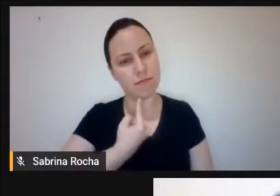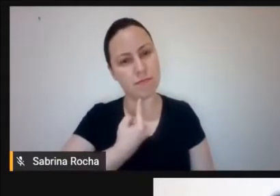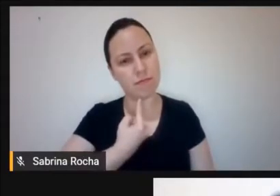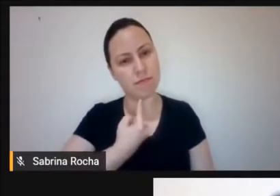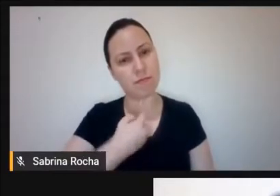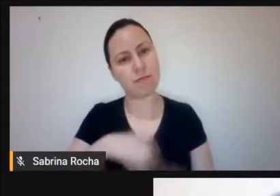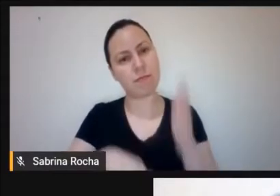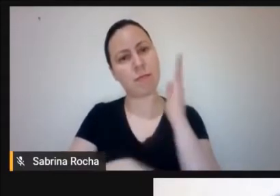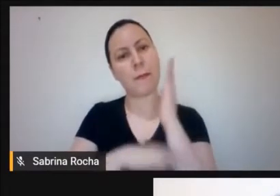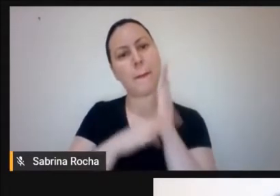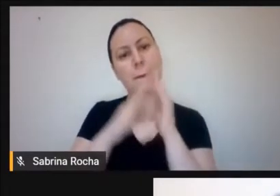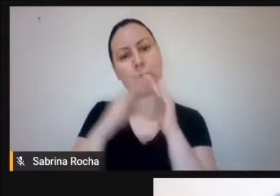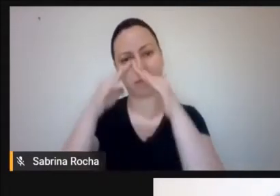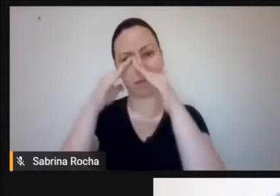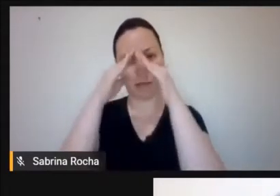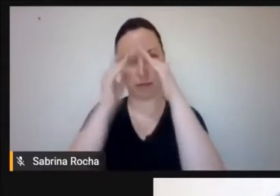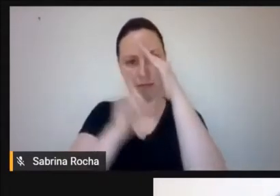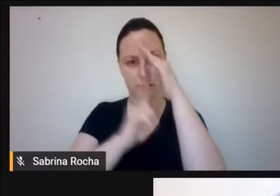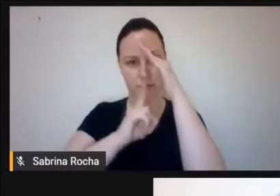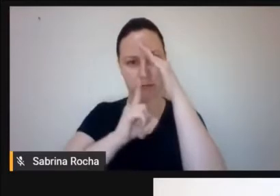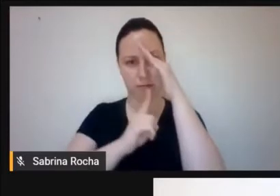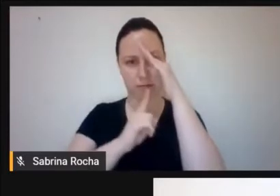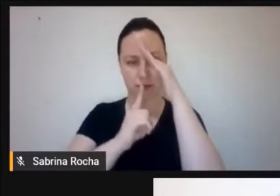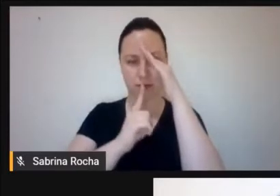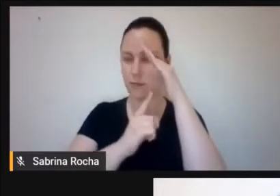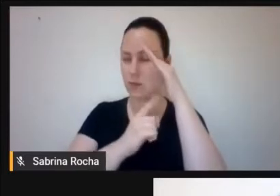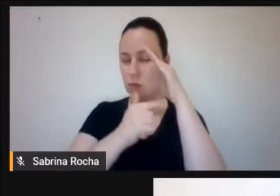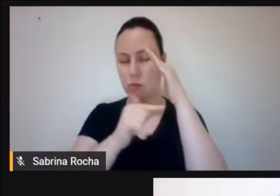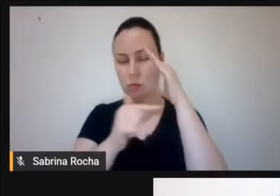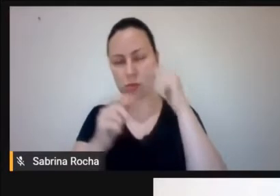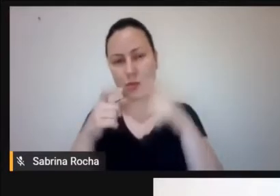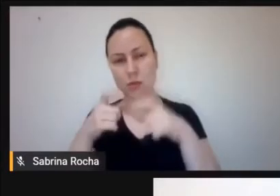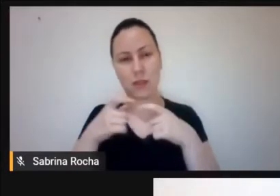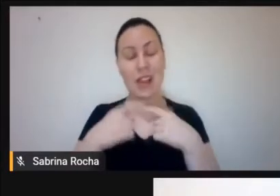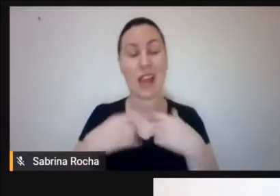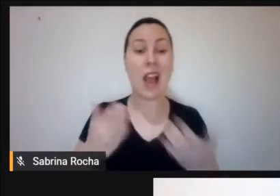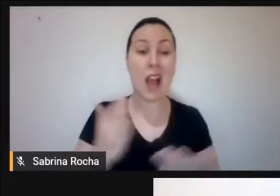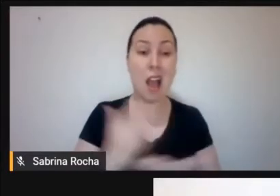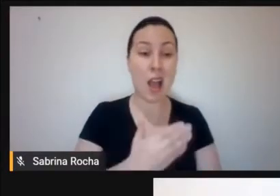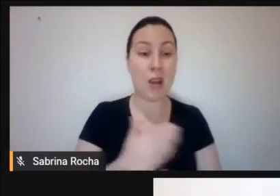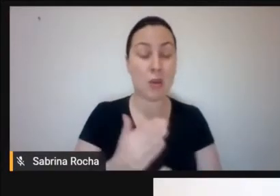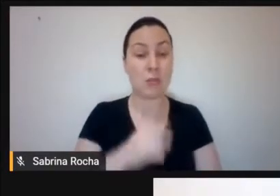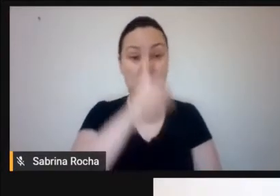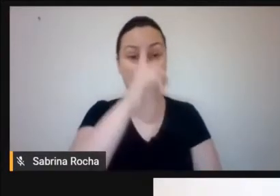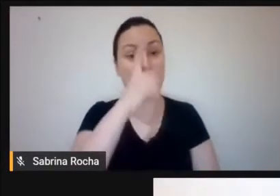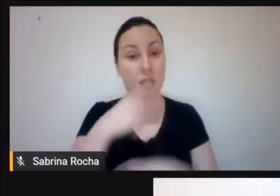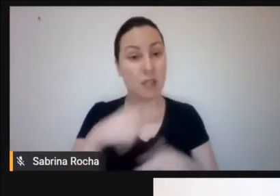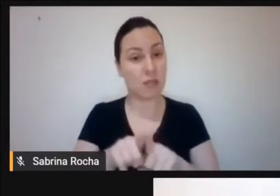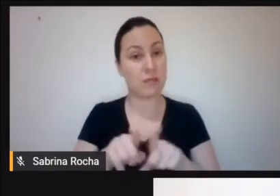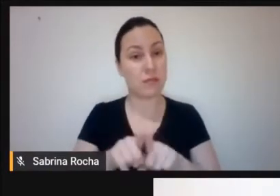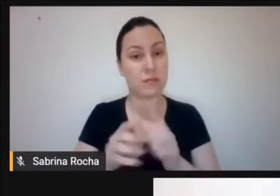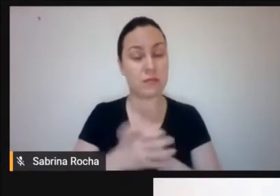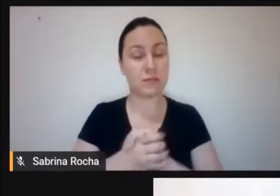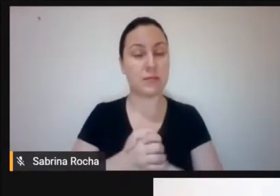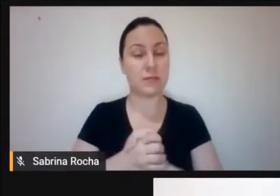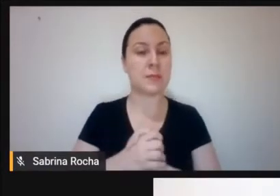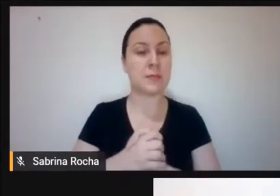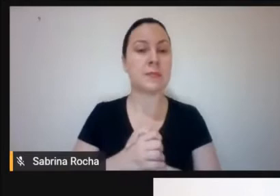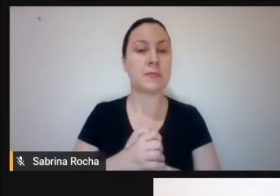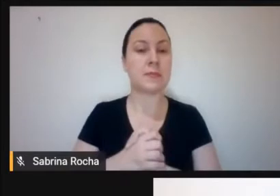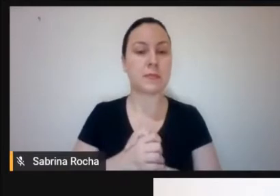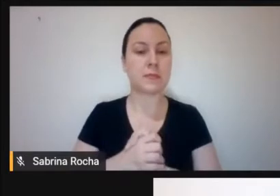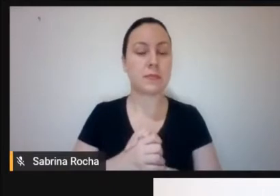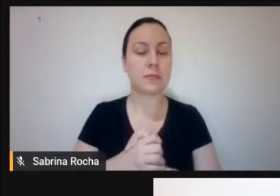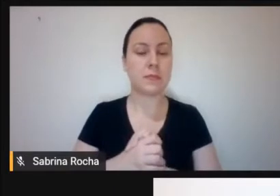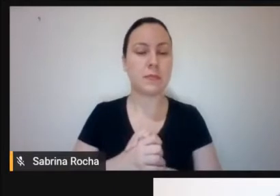apartamentos, em casa, em diferentes lugares, alguns inclusive em hospitais. E eu tenho uns